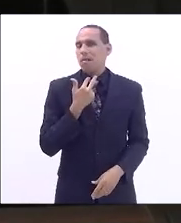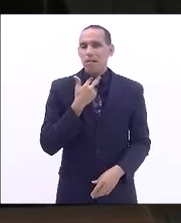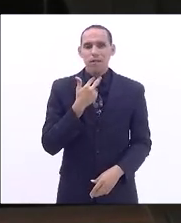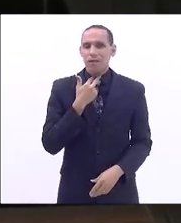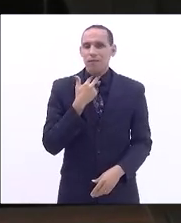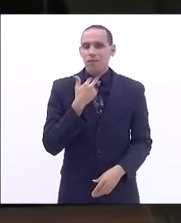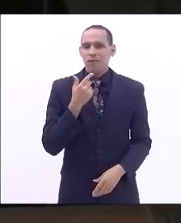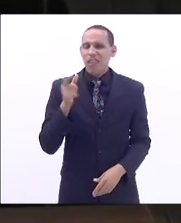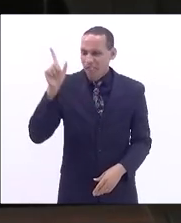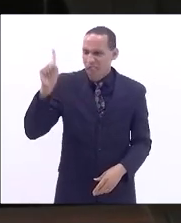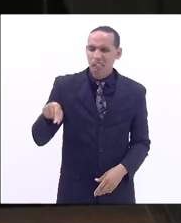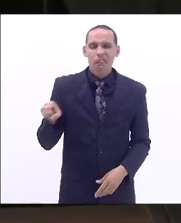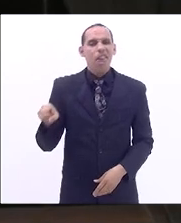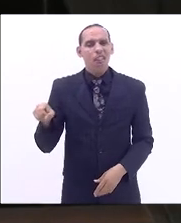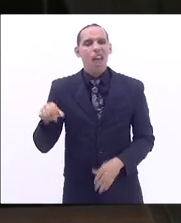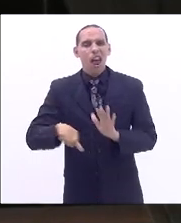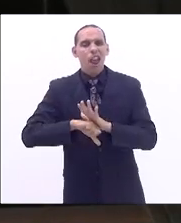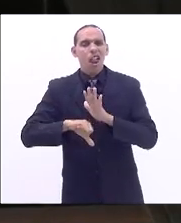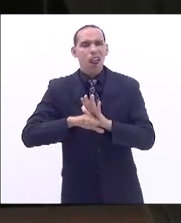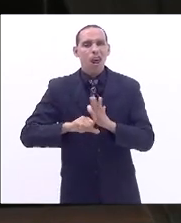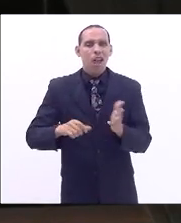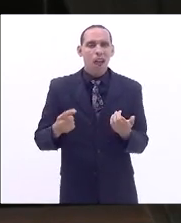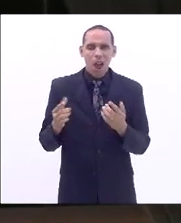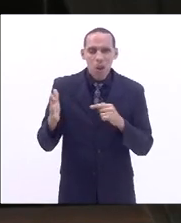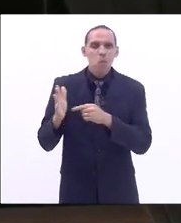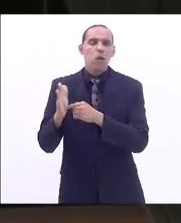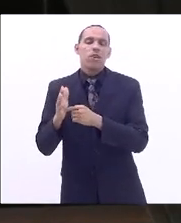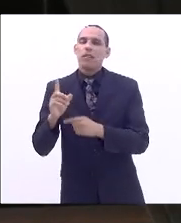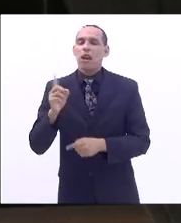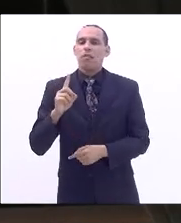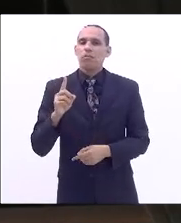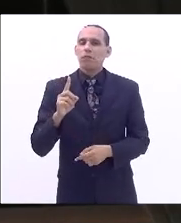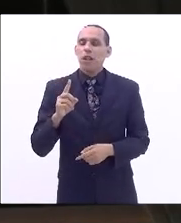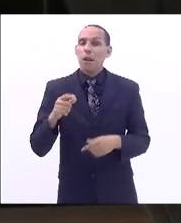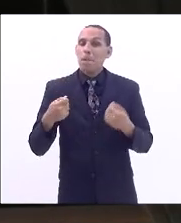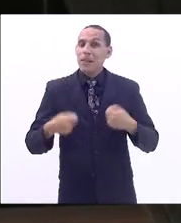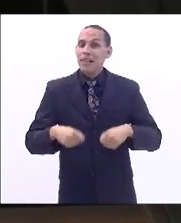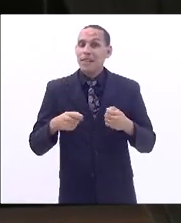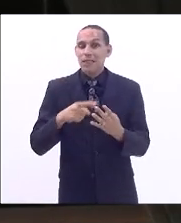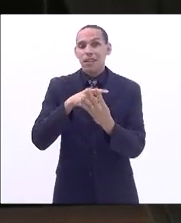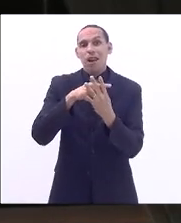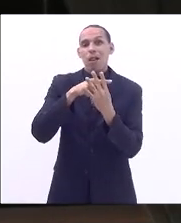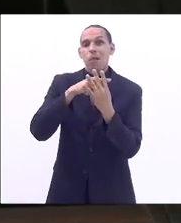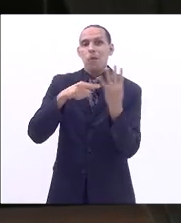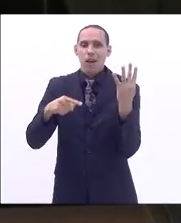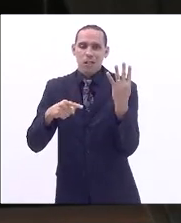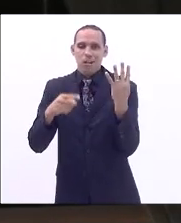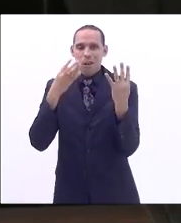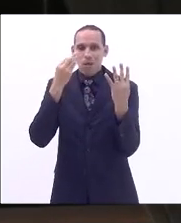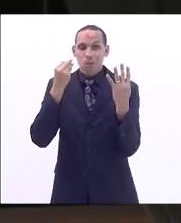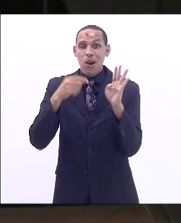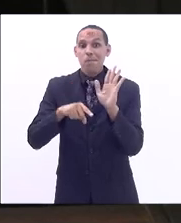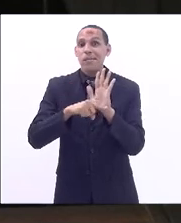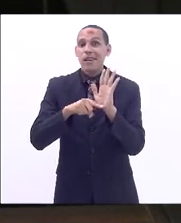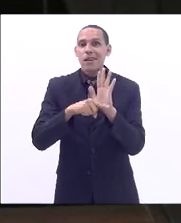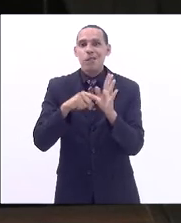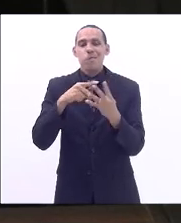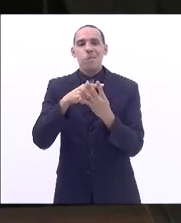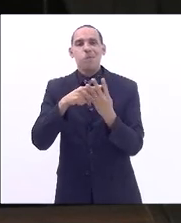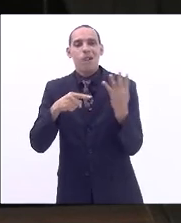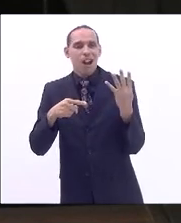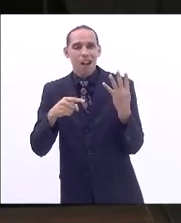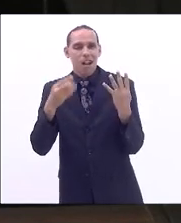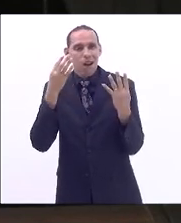aquela que praticou o devedor é preciso que se tenha no mínimo quatro fotos né que indiquem